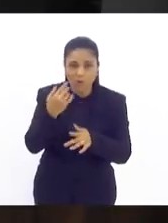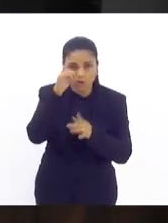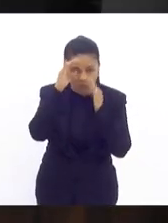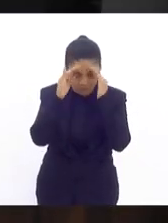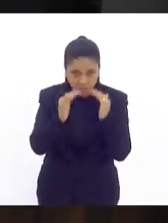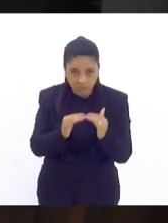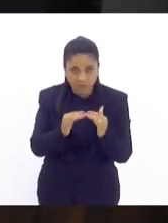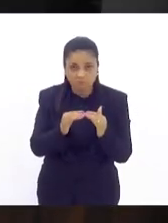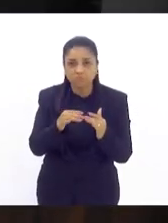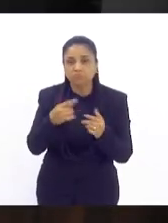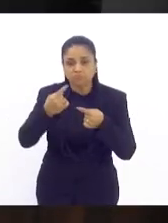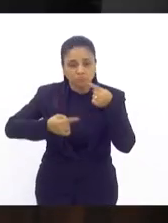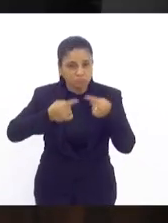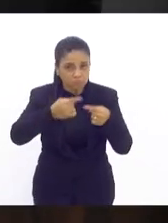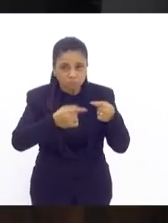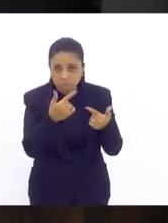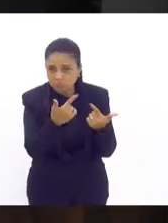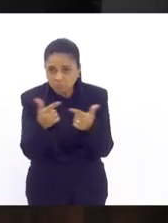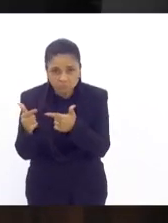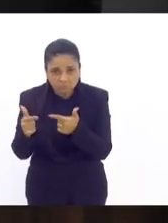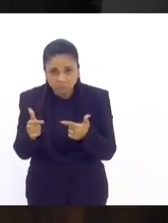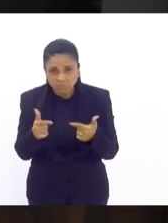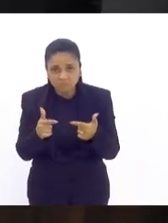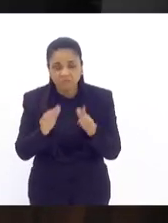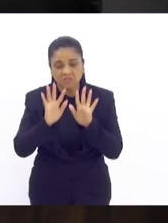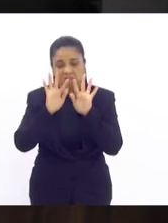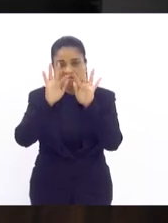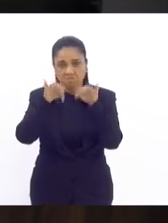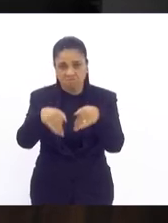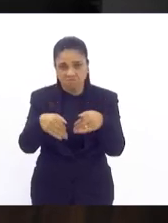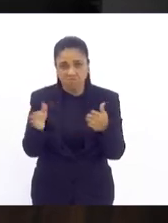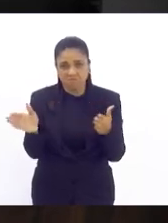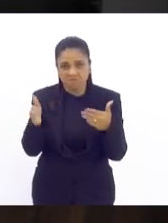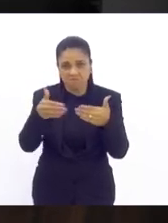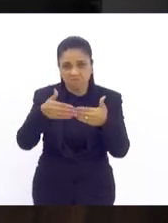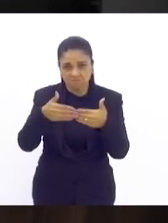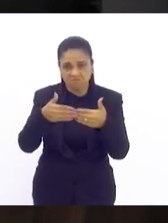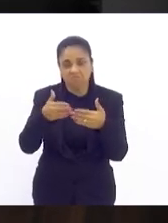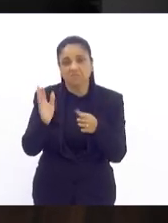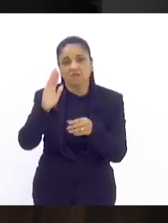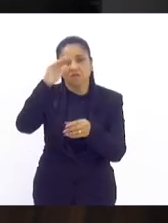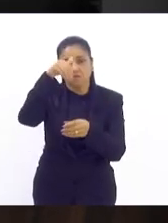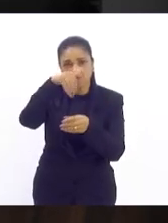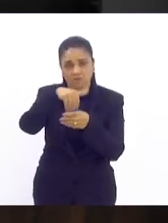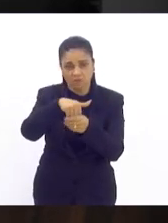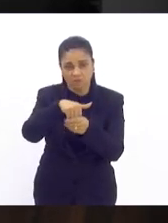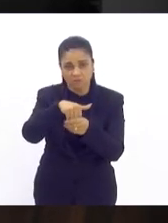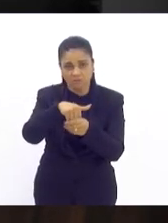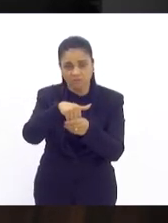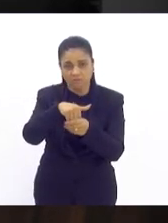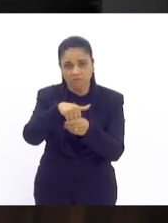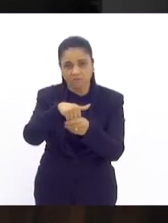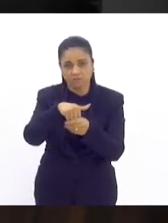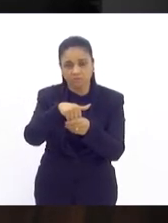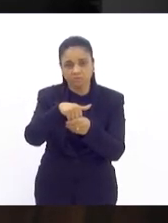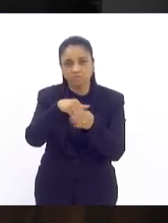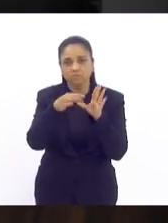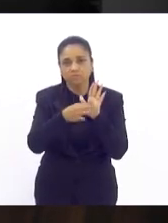Iori 90 mais Quem Queira discutir encerrado a discussão em votação ou Parecer